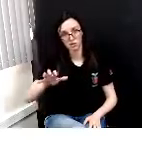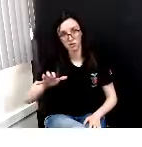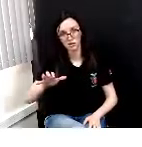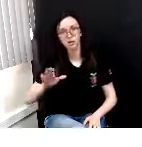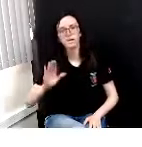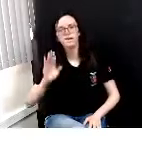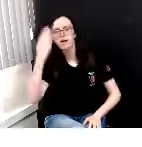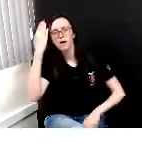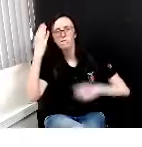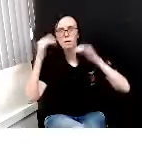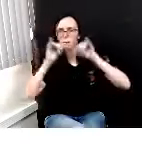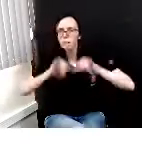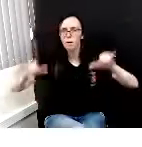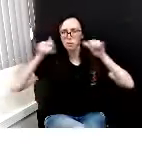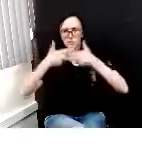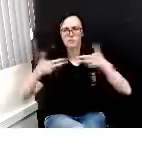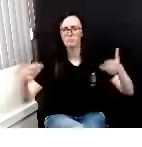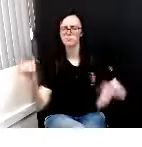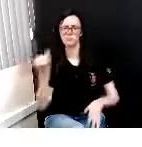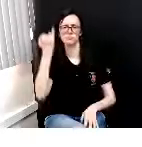fake news,